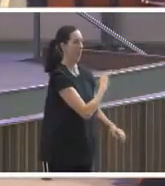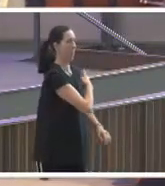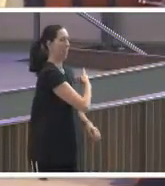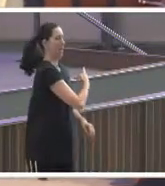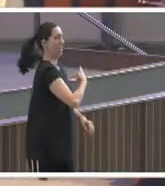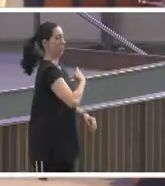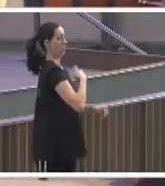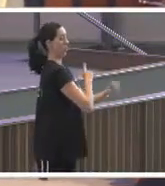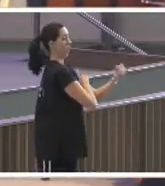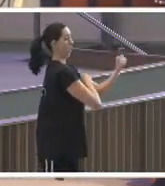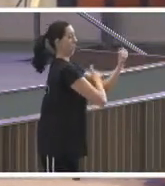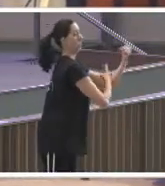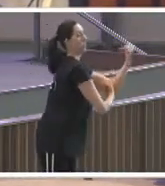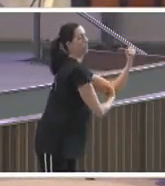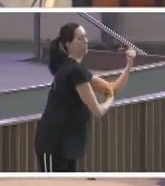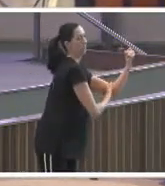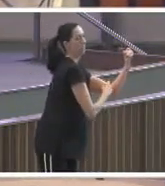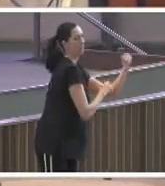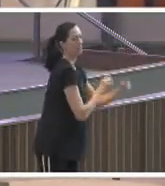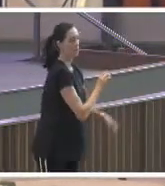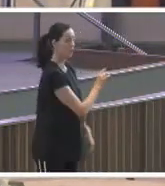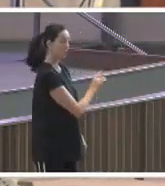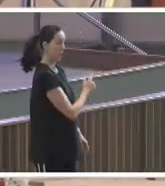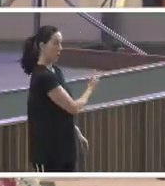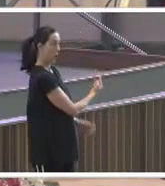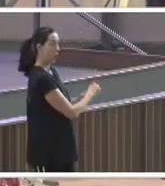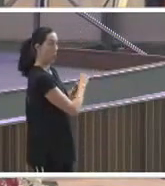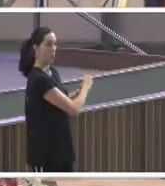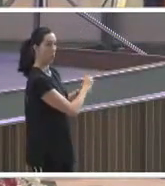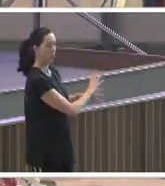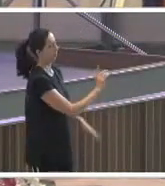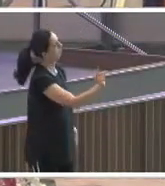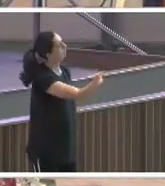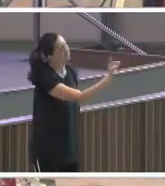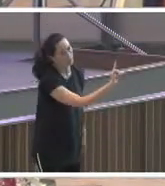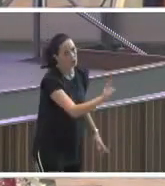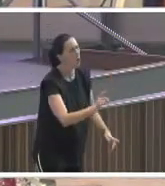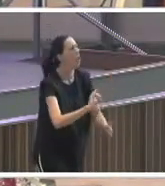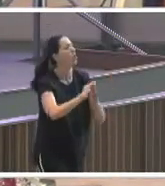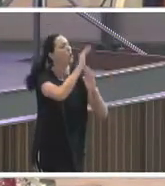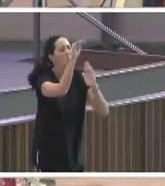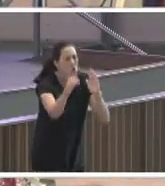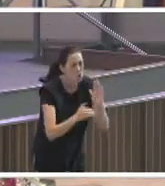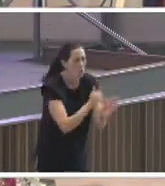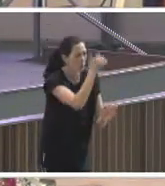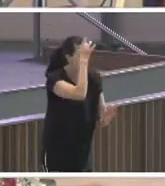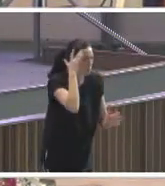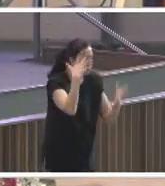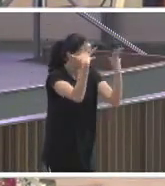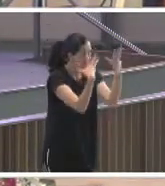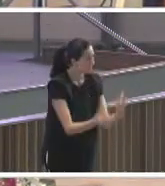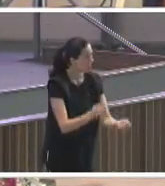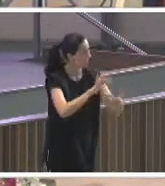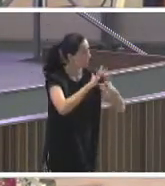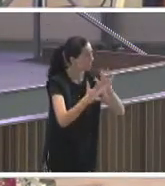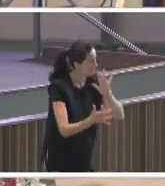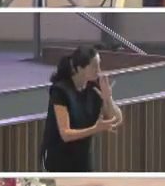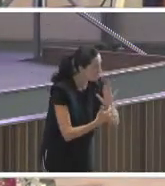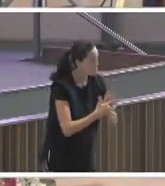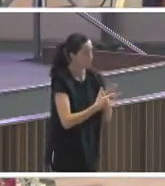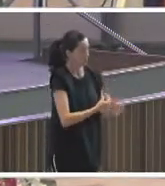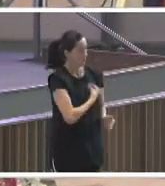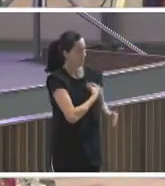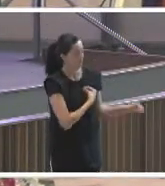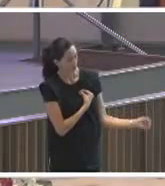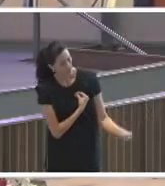espiritual. Cada pessoa nascida de novo tem autoridade dada pelo Senhor Jesus. E